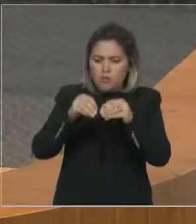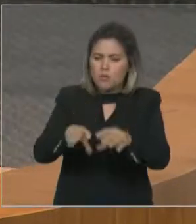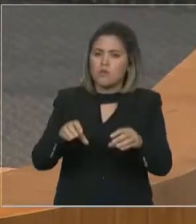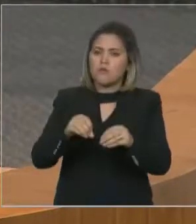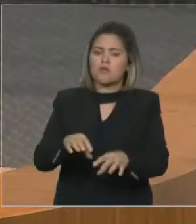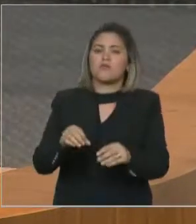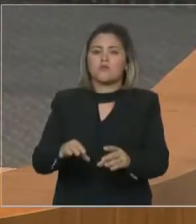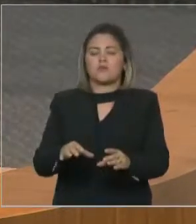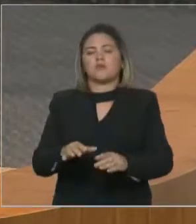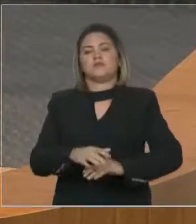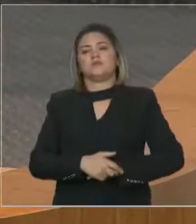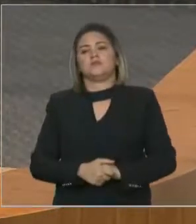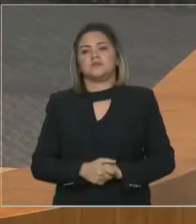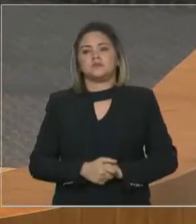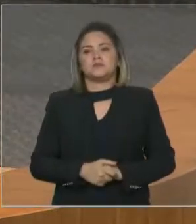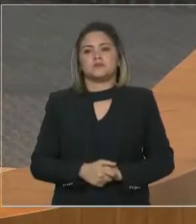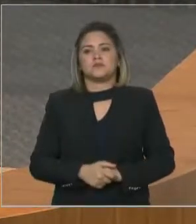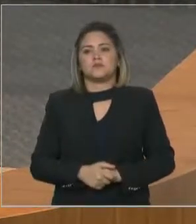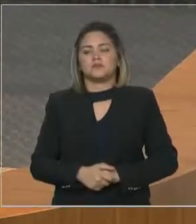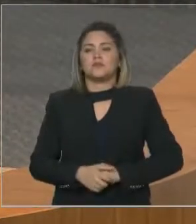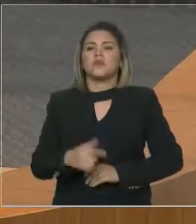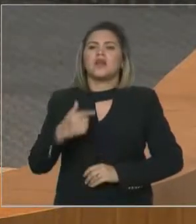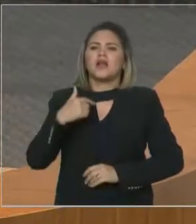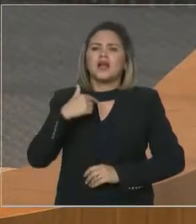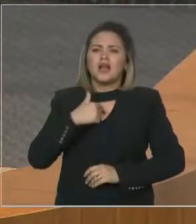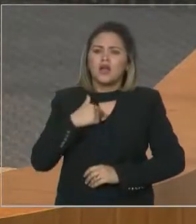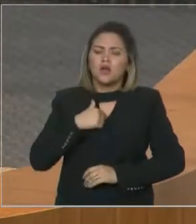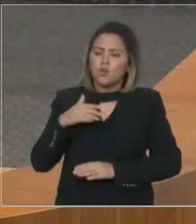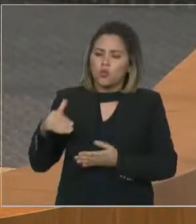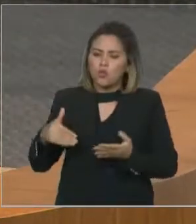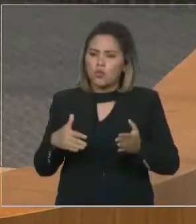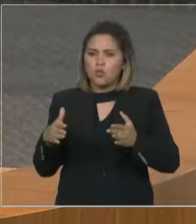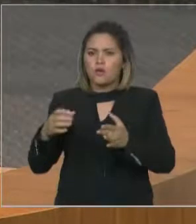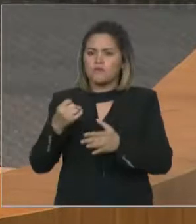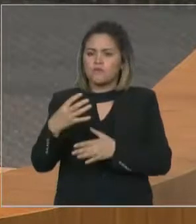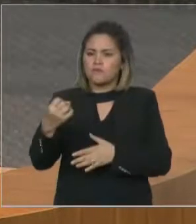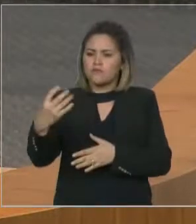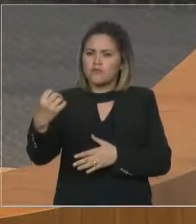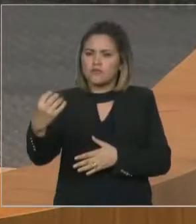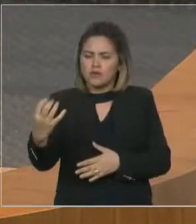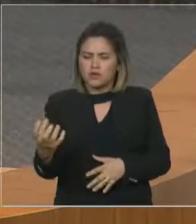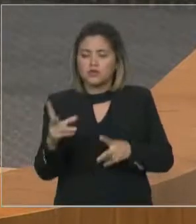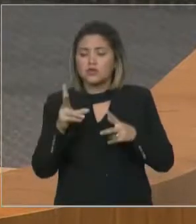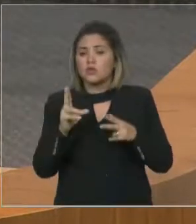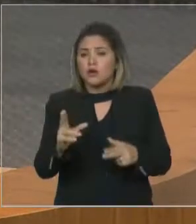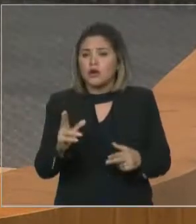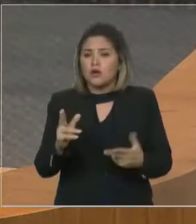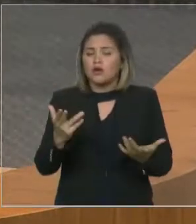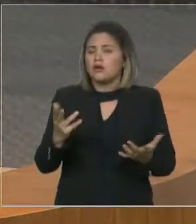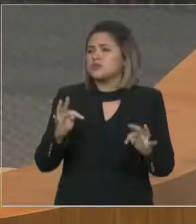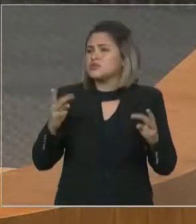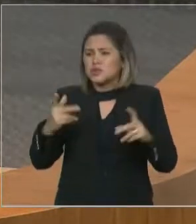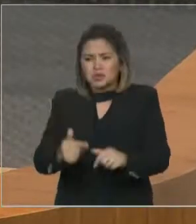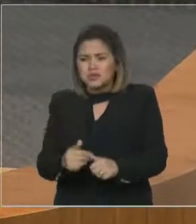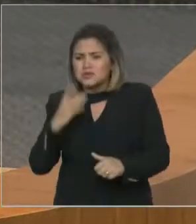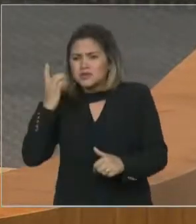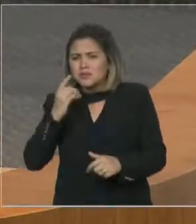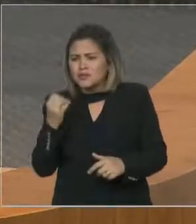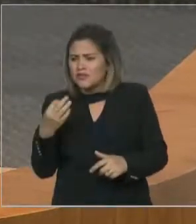para Caxias, como todos os muitos outros deputados que vão para Teresina, vão para Codó, para Timon,